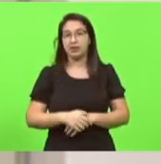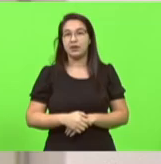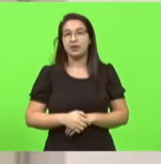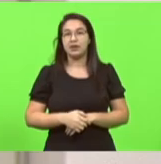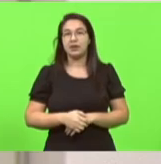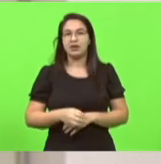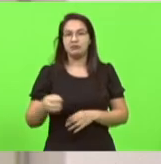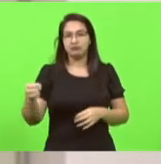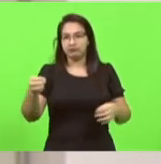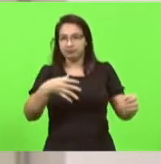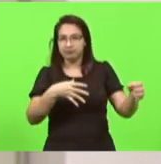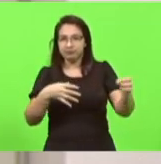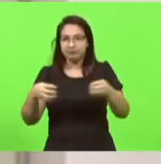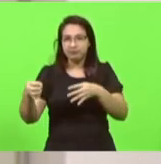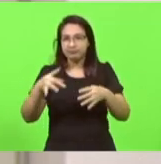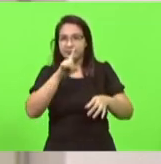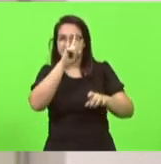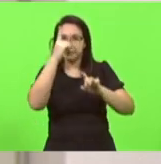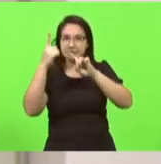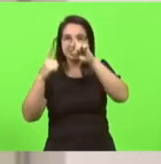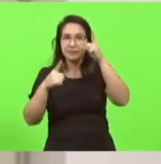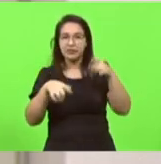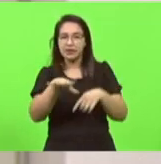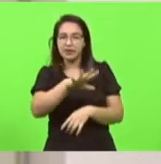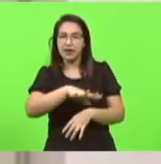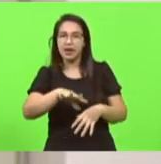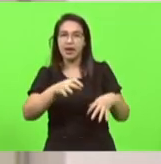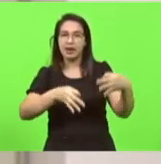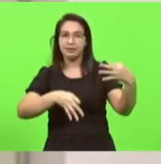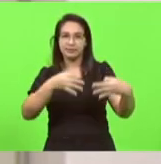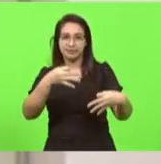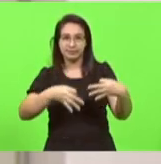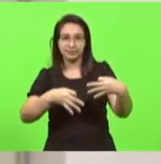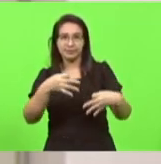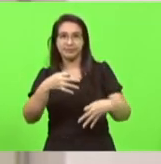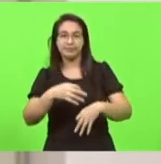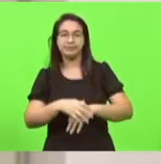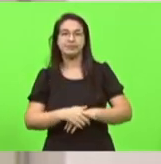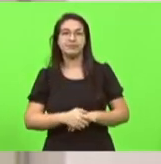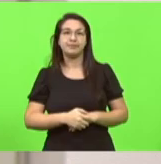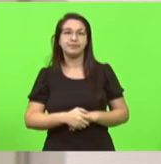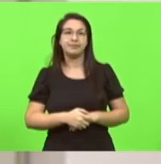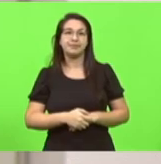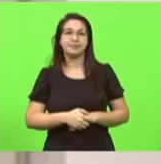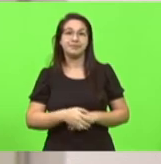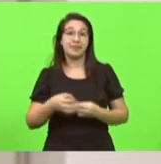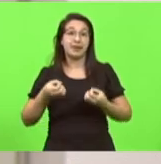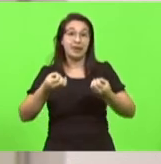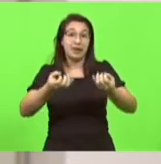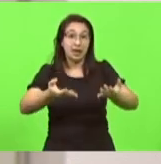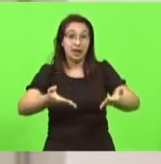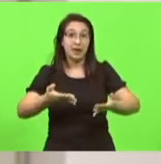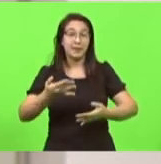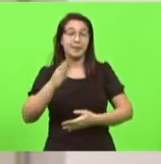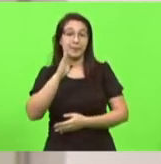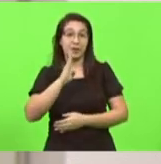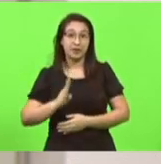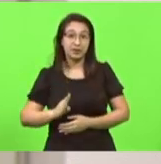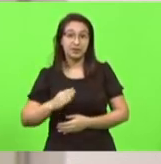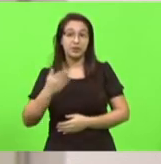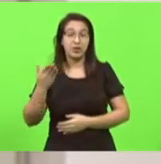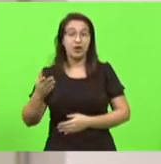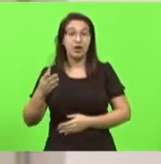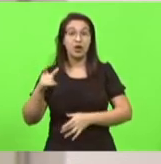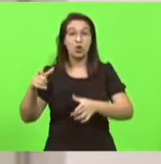inovações extraordinárias no campo jurídico. Temos entregue para o Brasil juristas